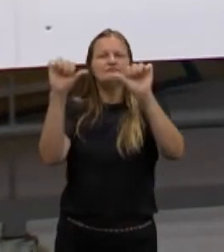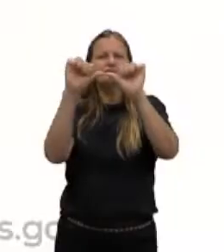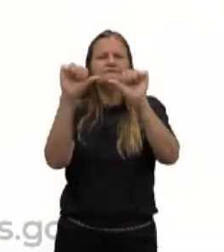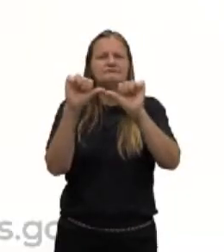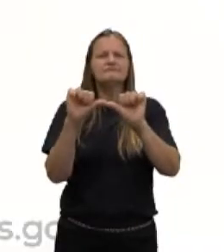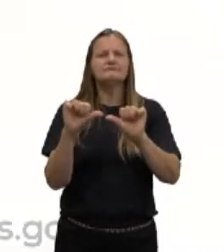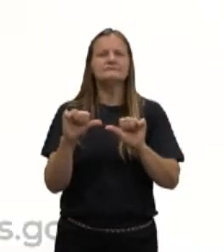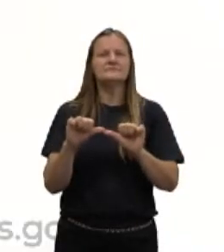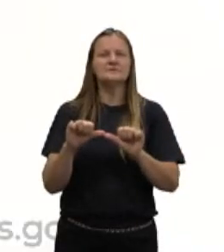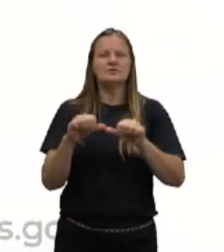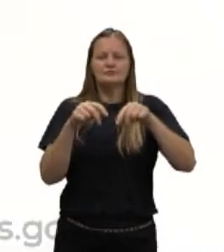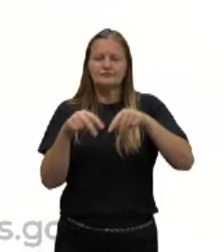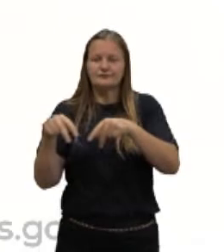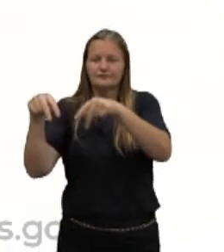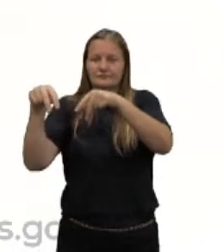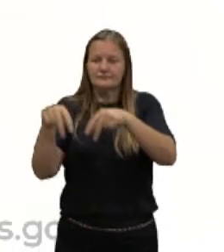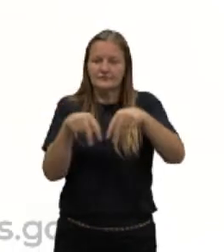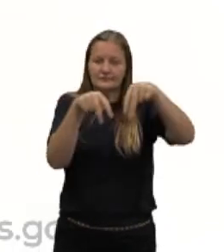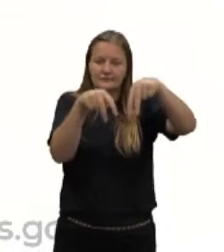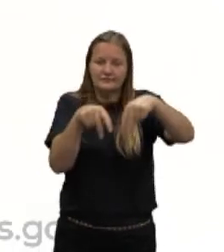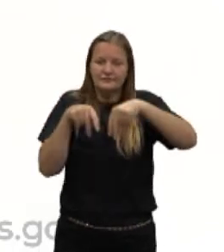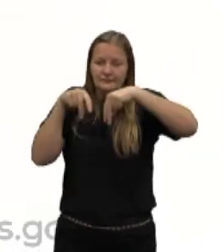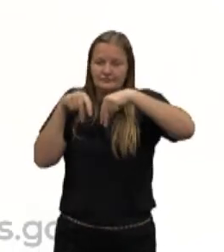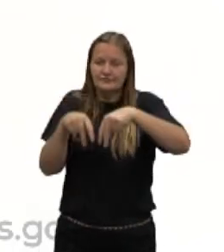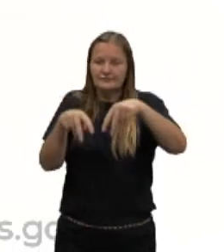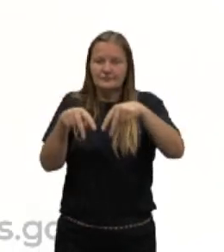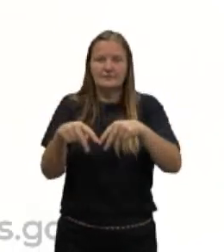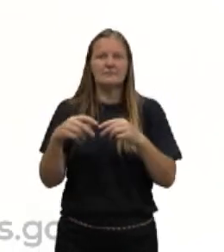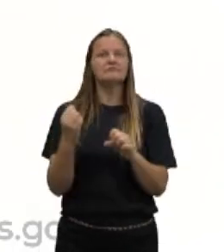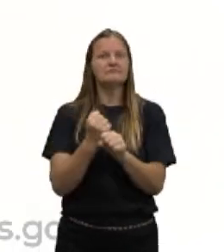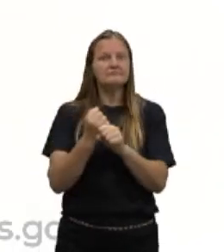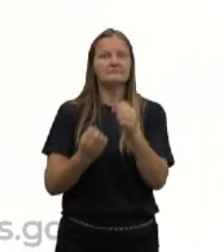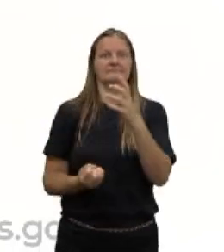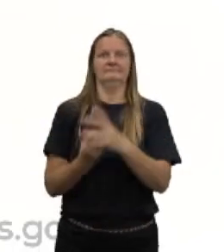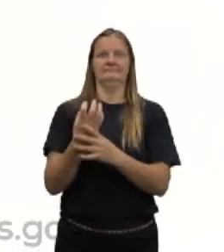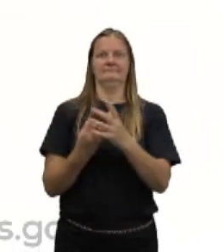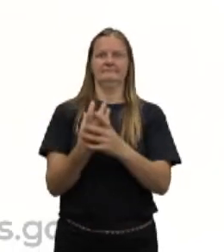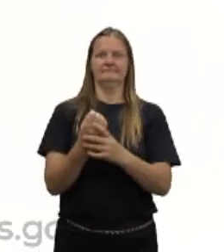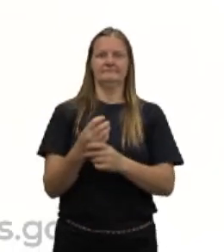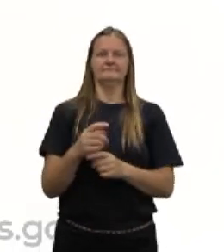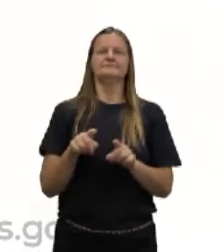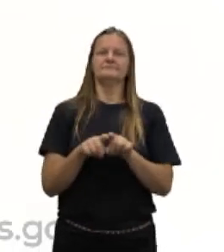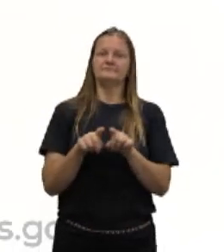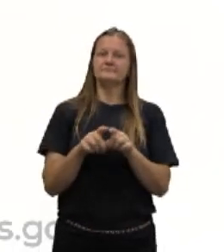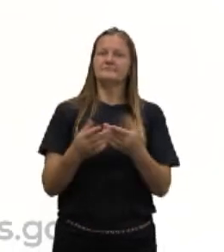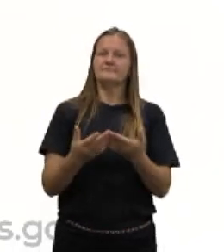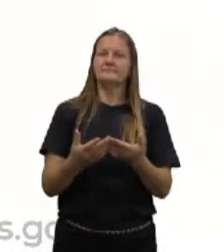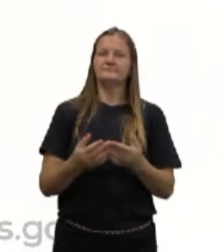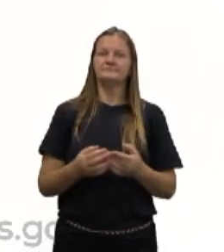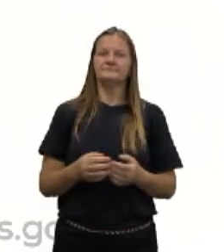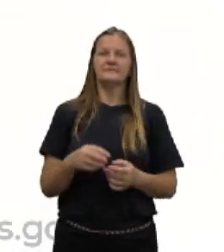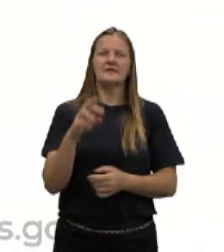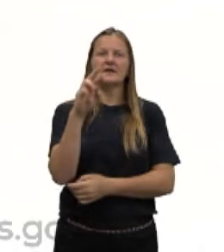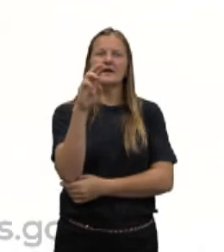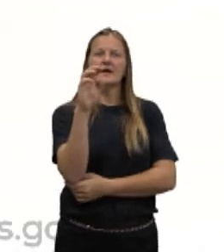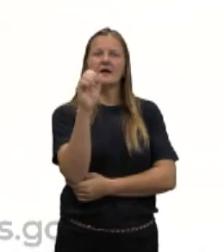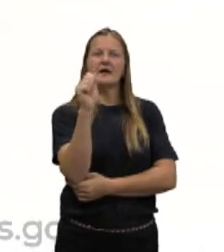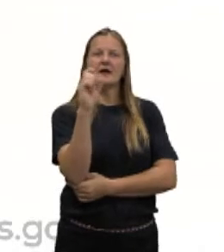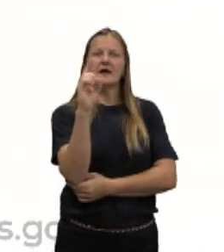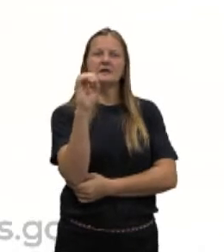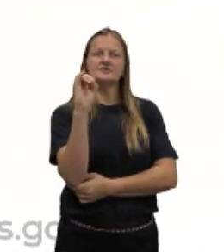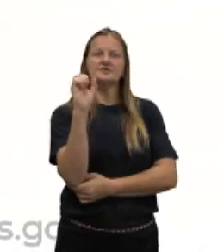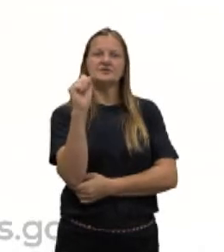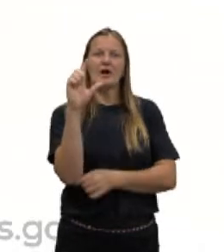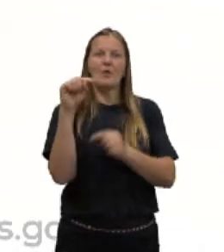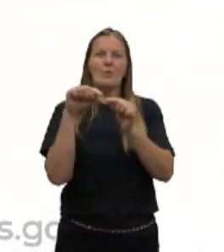suas coreografias, na construção. Inclusive, ali a radial, simetria